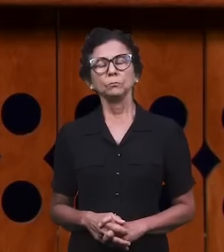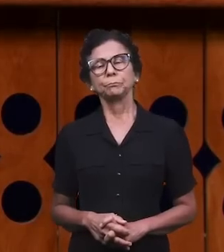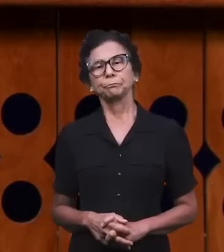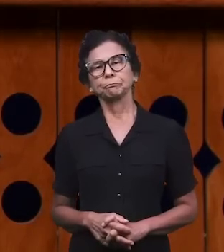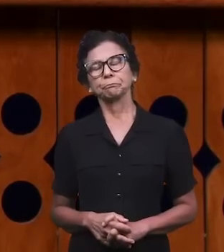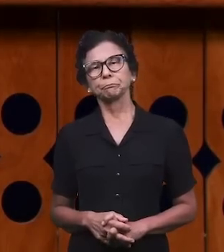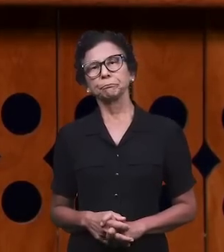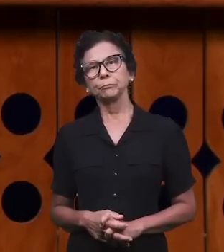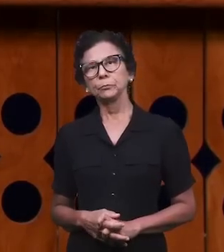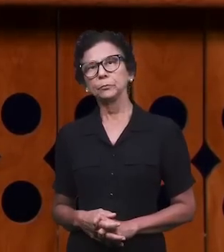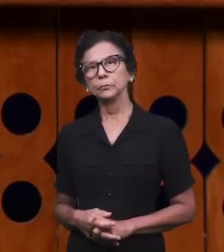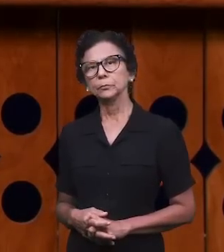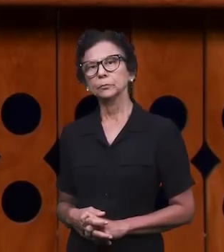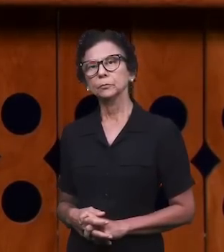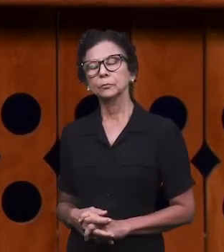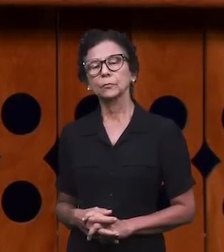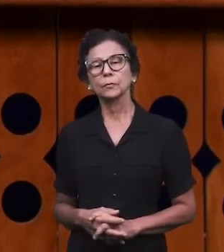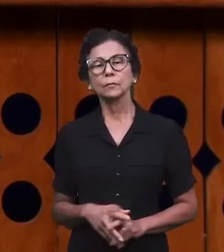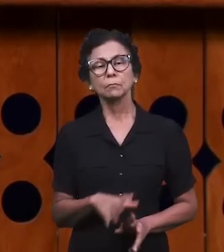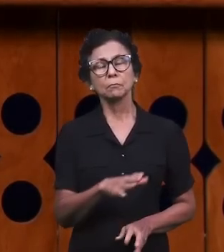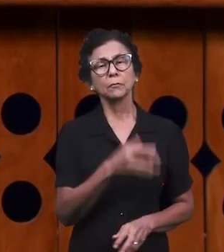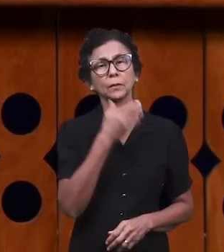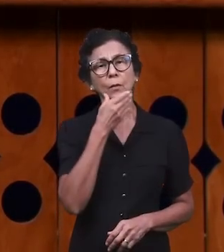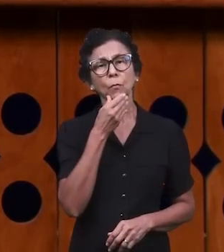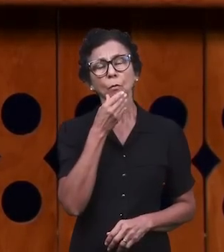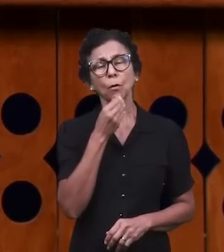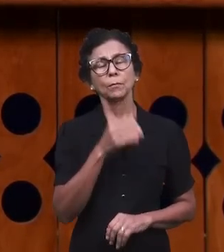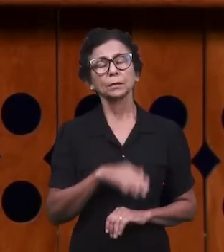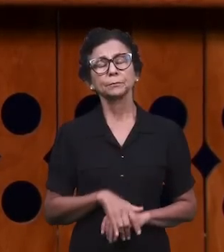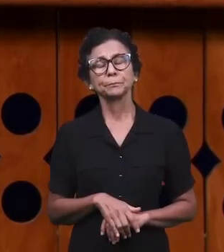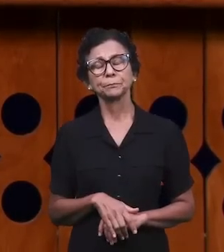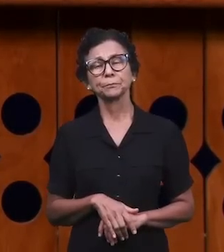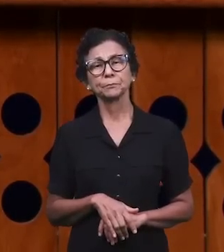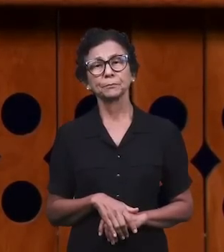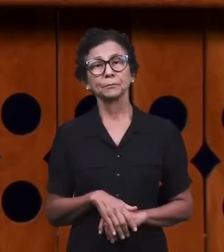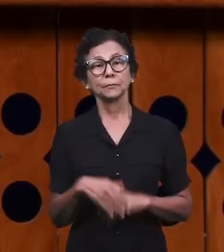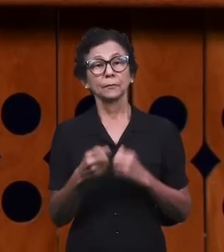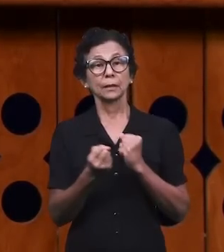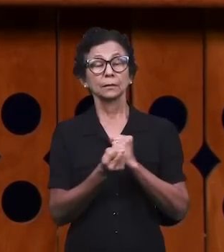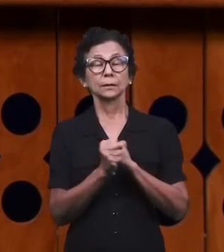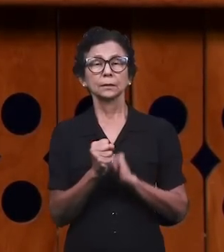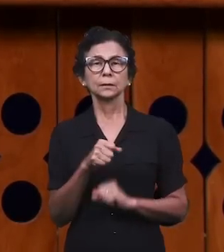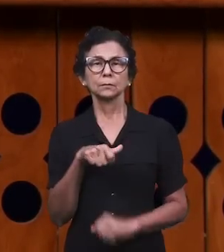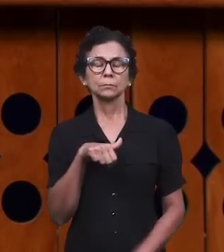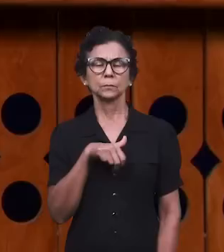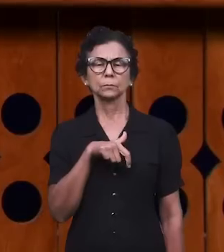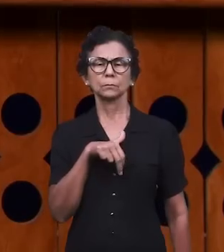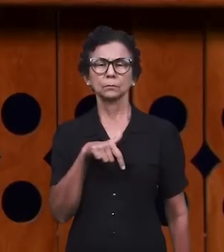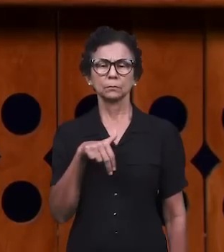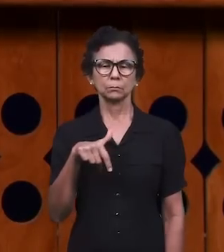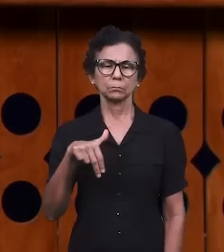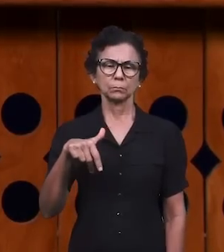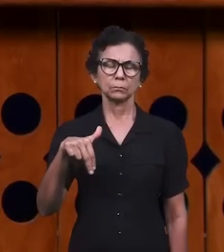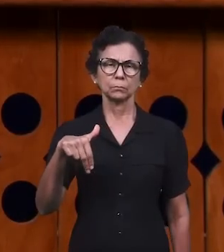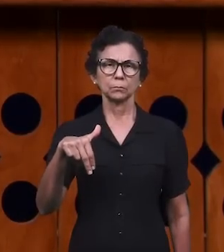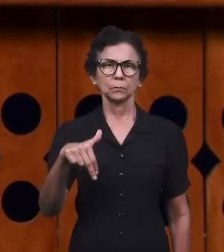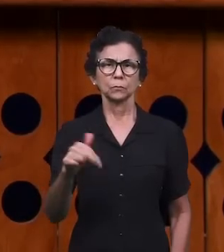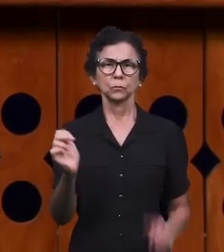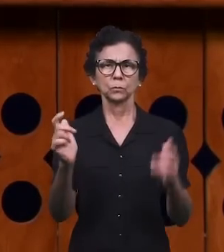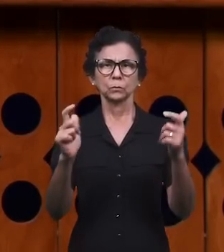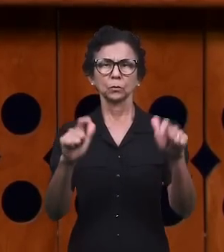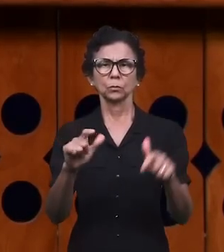para a terra, e desceu Sansão, começo do capítulo 14, e desceu Sansão a